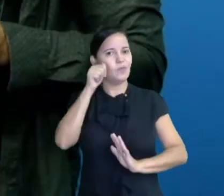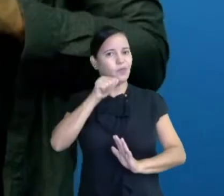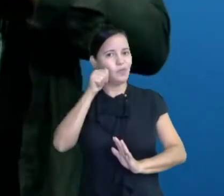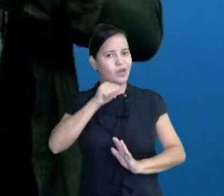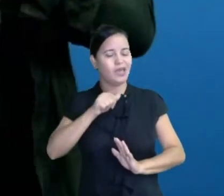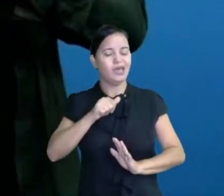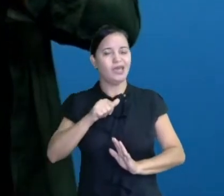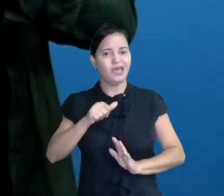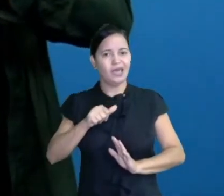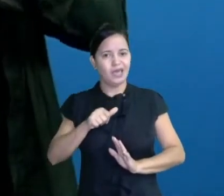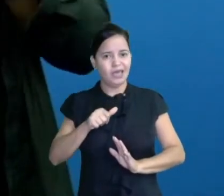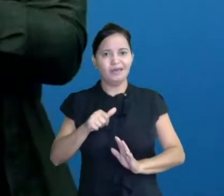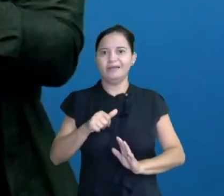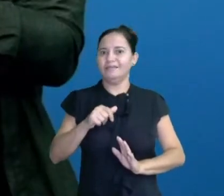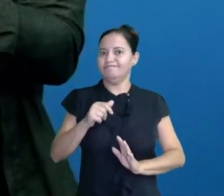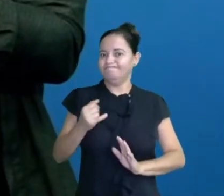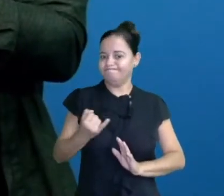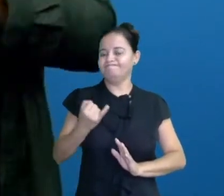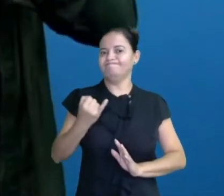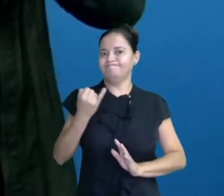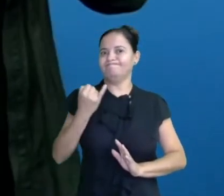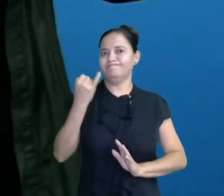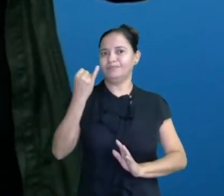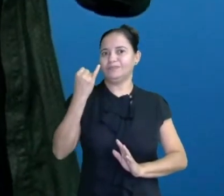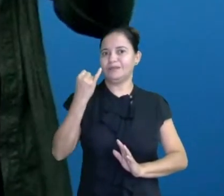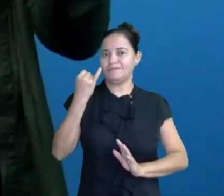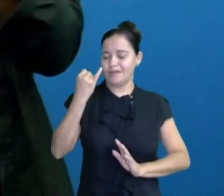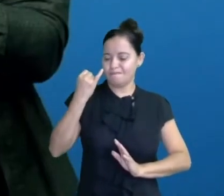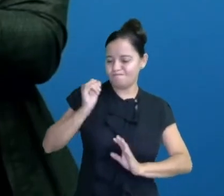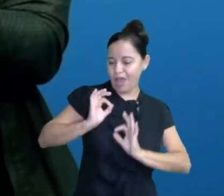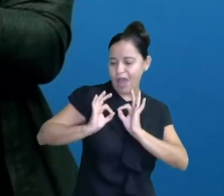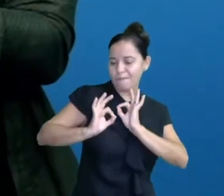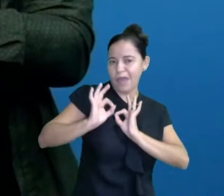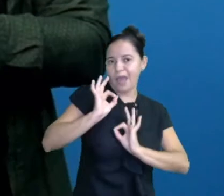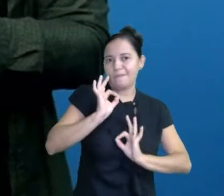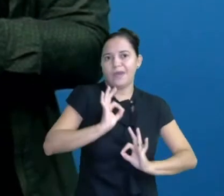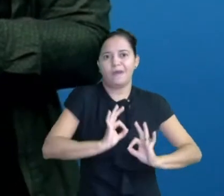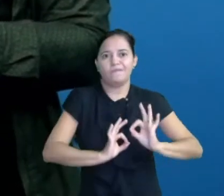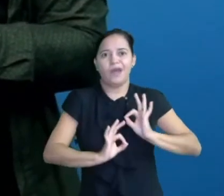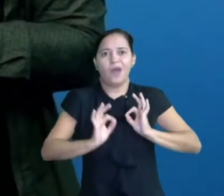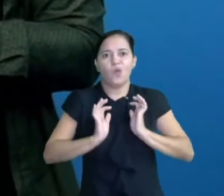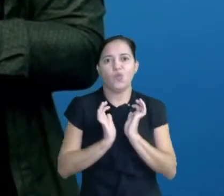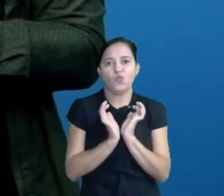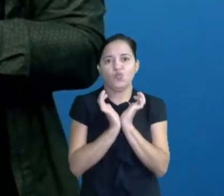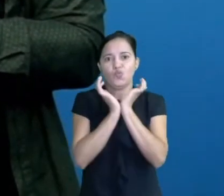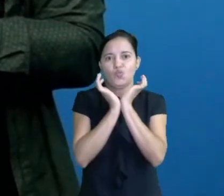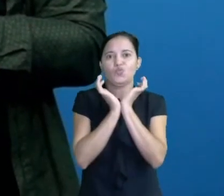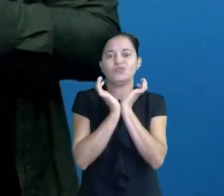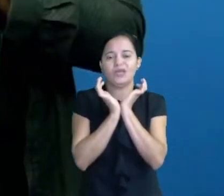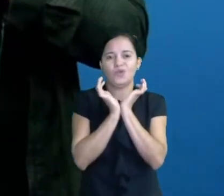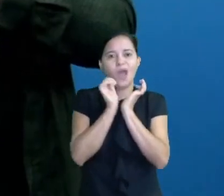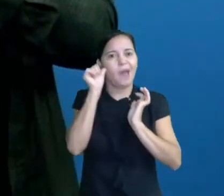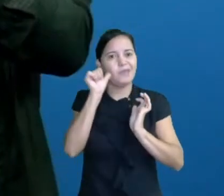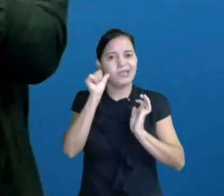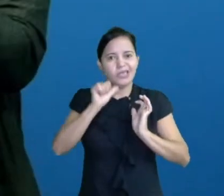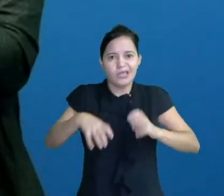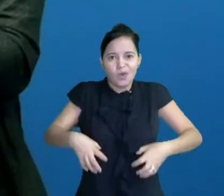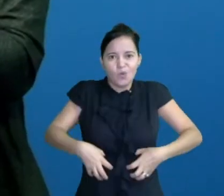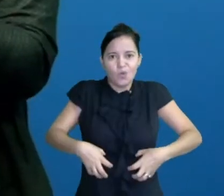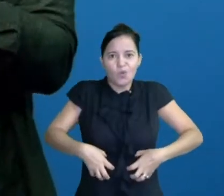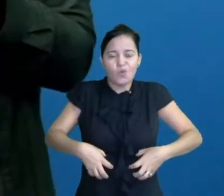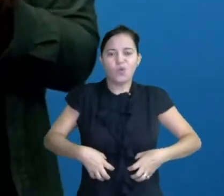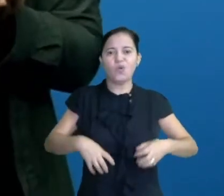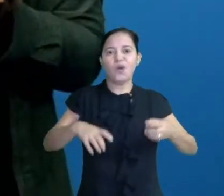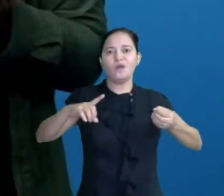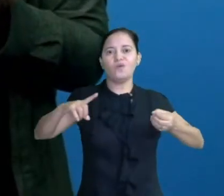seria o hormônio que tem uma função muito singular de preparar o útero para uma futura gravidez. Se isso não ocorre,